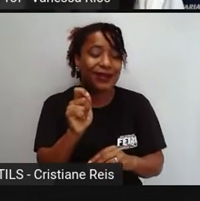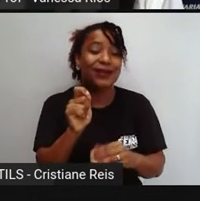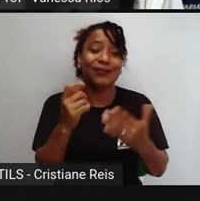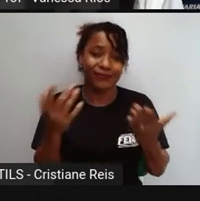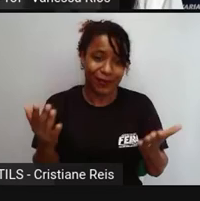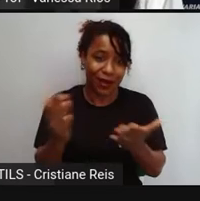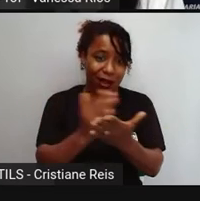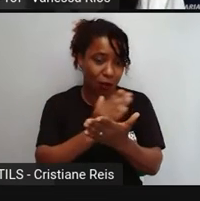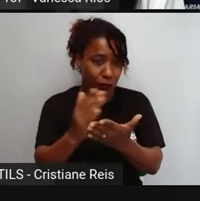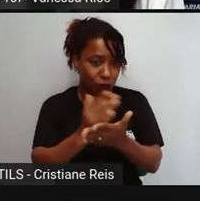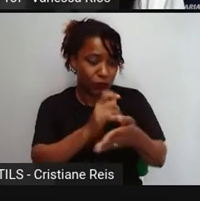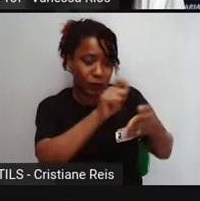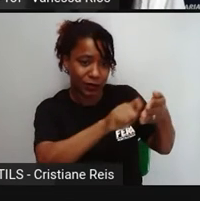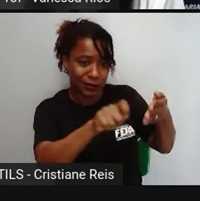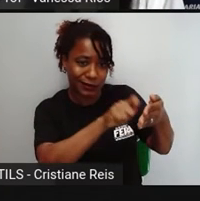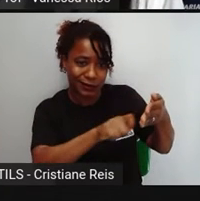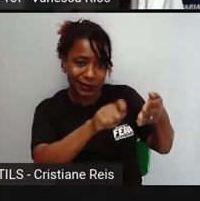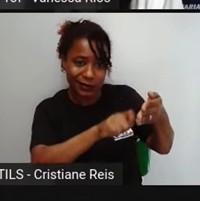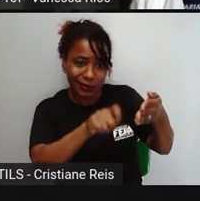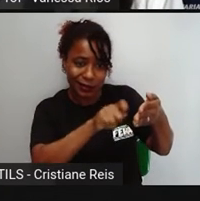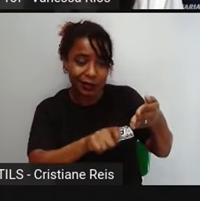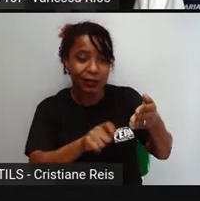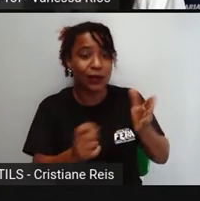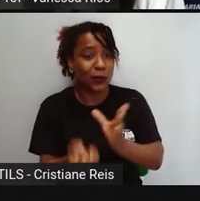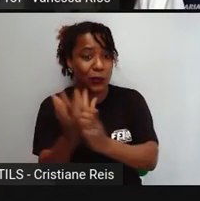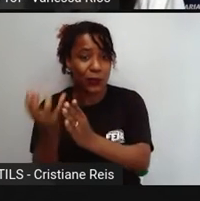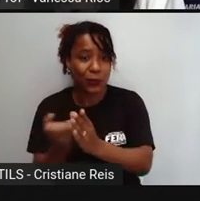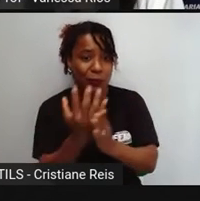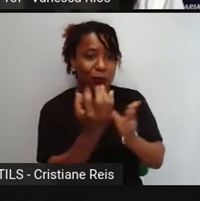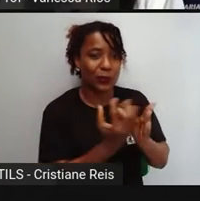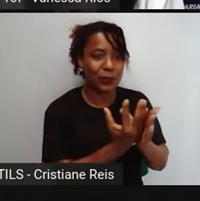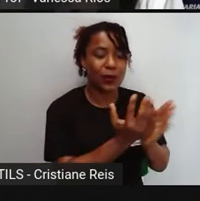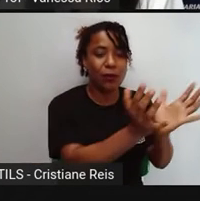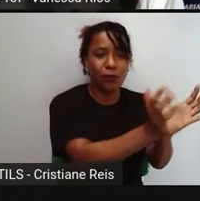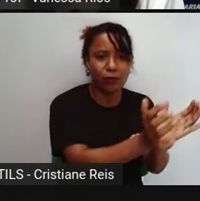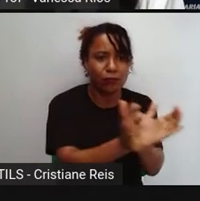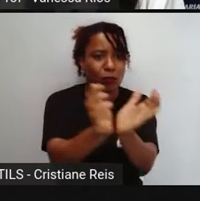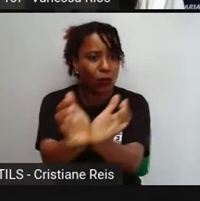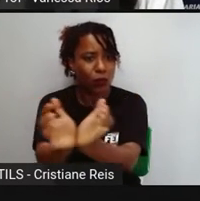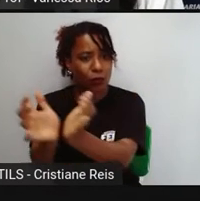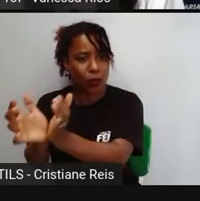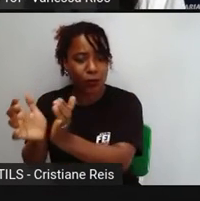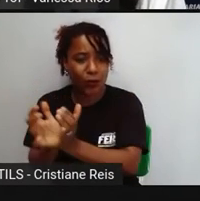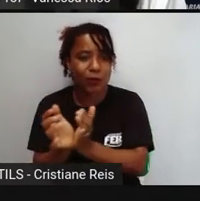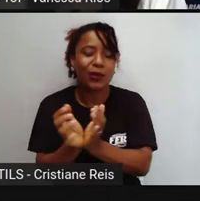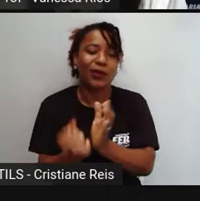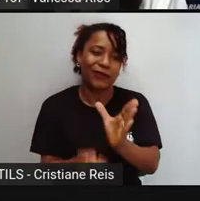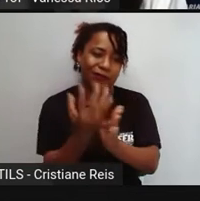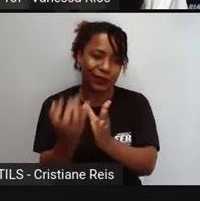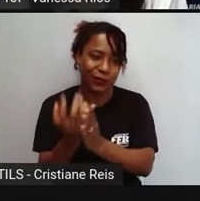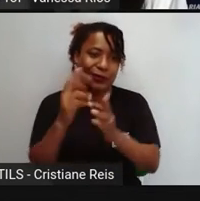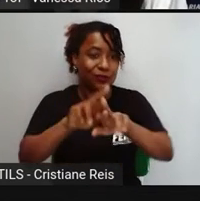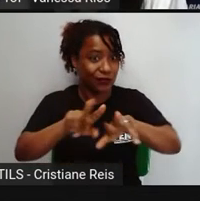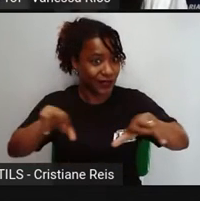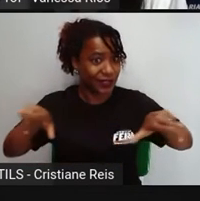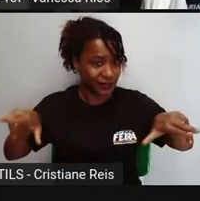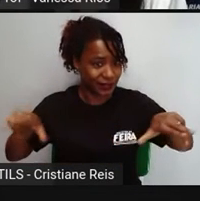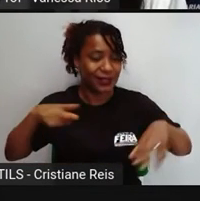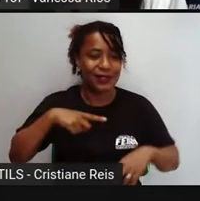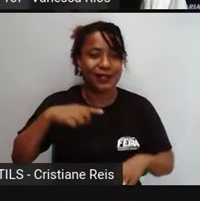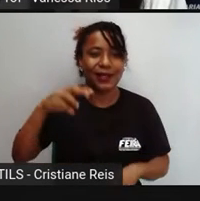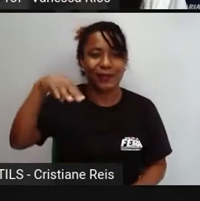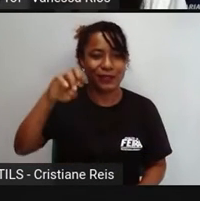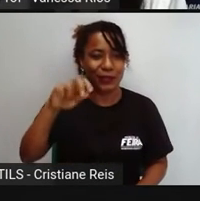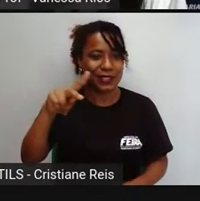independente, em períodos distintos, por civilizações diferentes, entre elas a Mesopotâmia, a